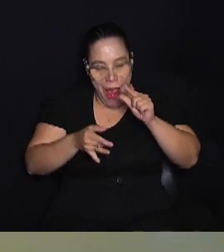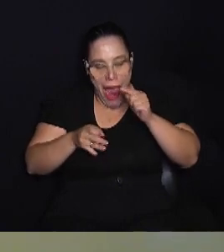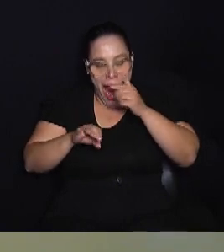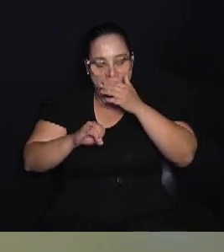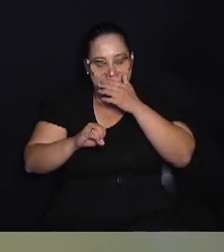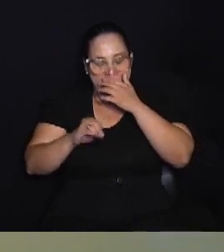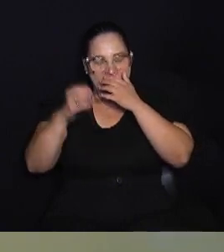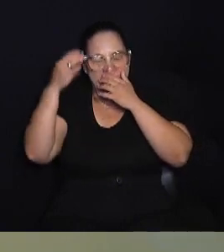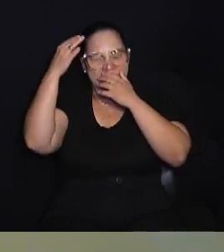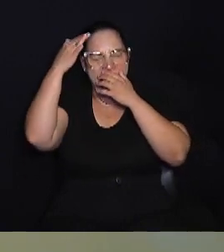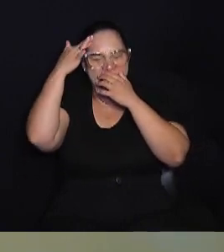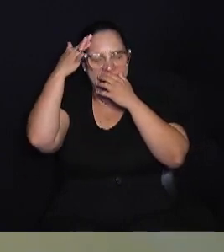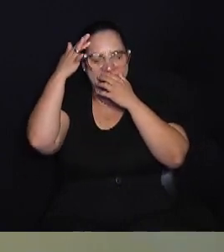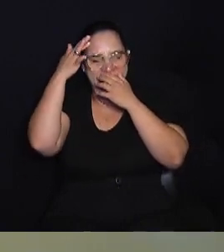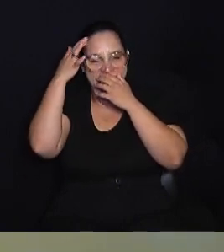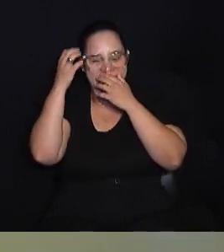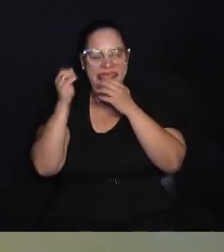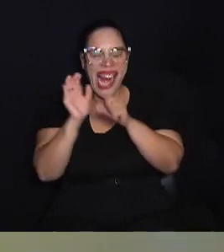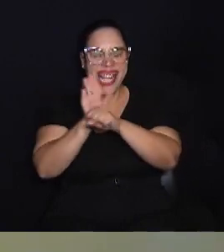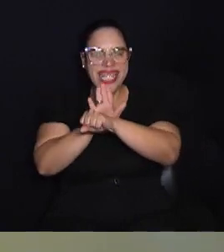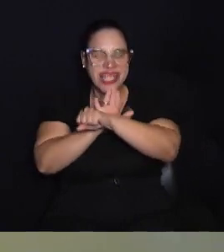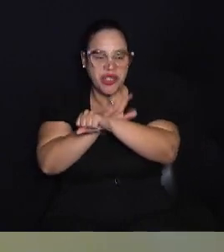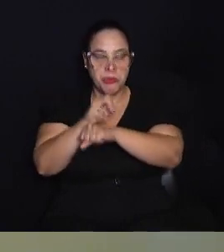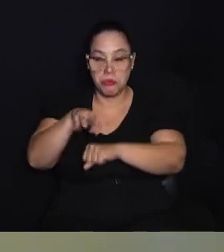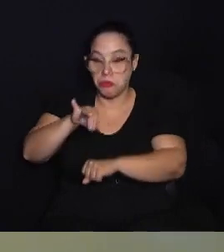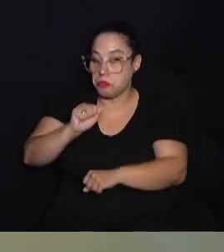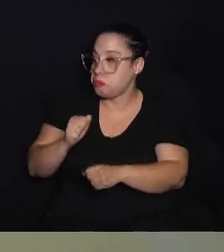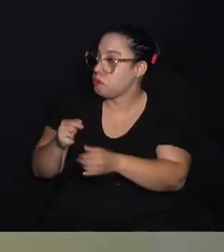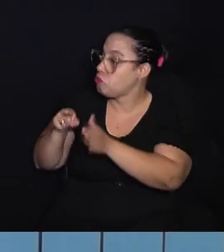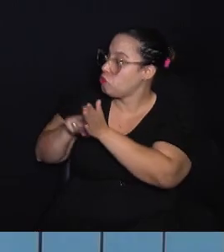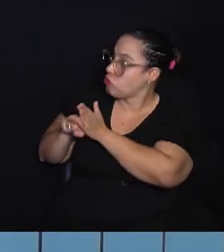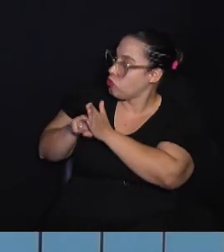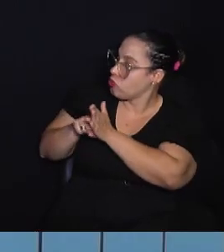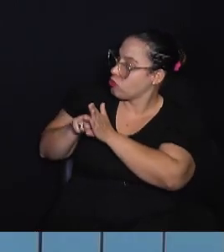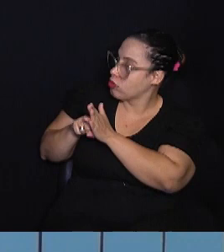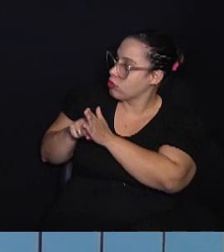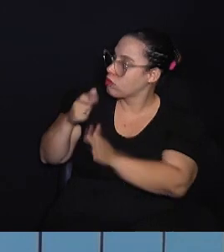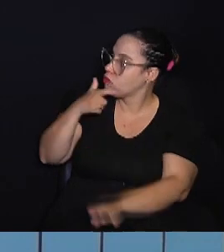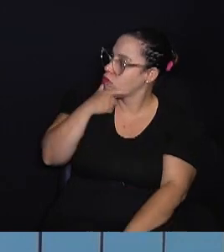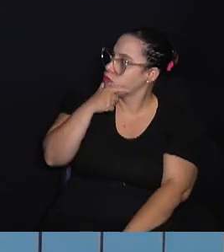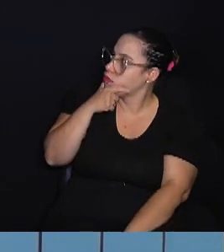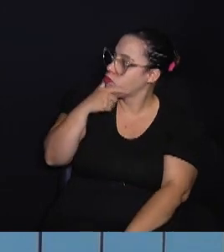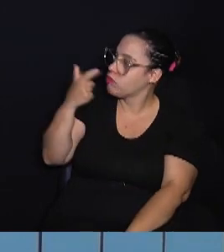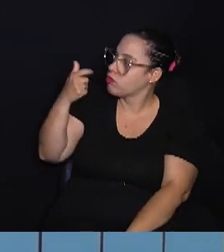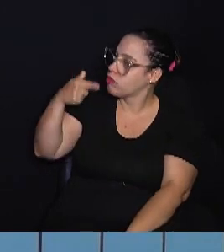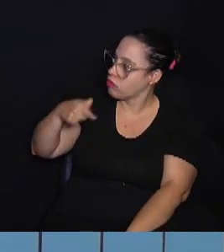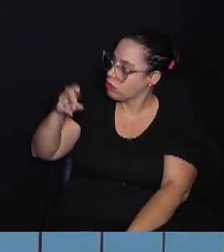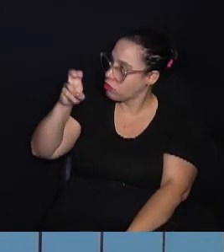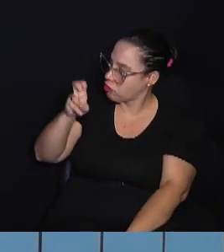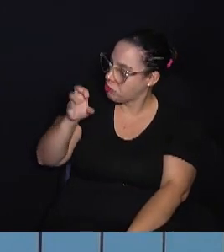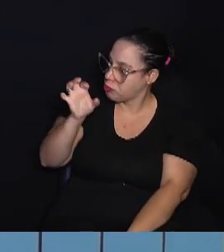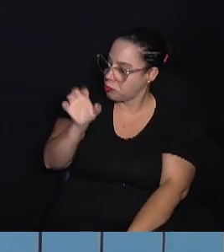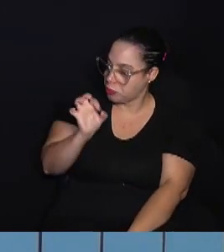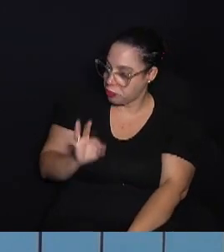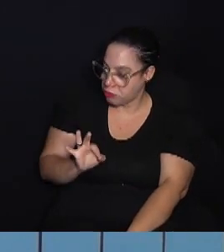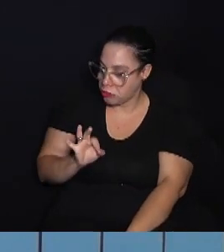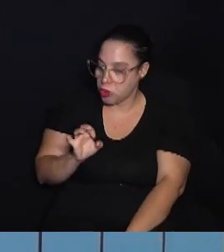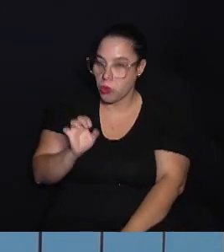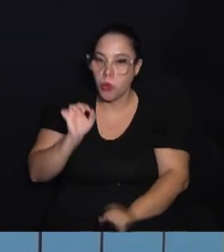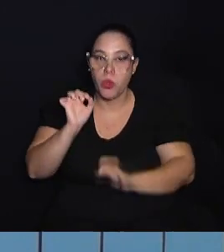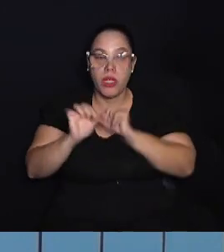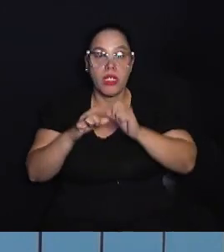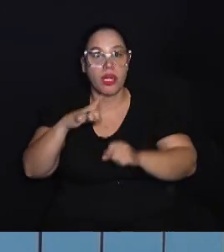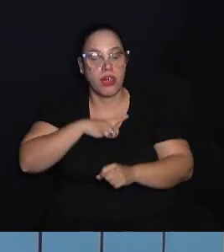cérebro, que já nos ajuda muito. Mas você tem um estudo que apontou que 75% das pessoas com